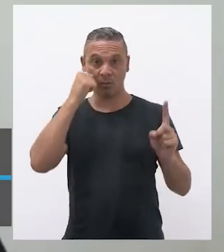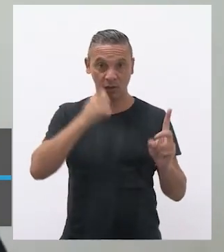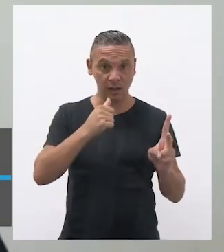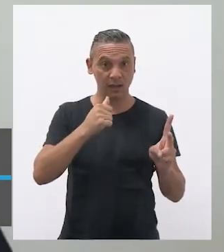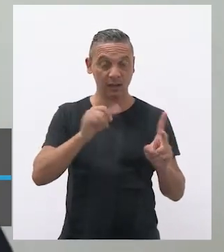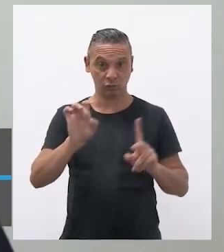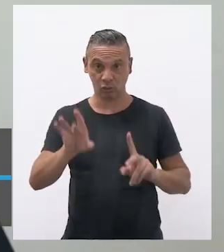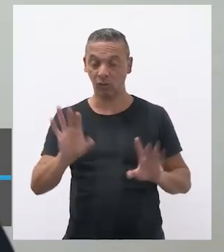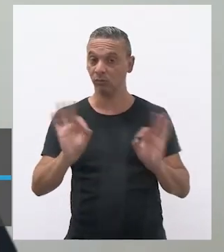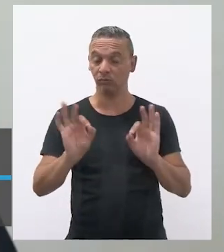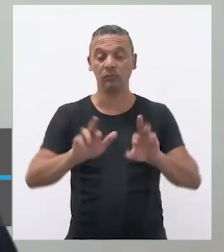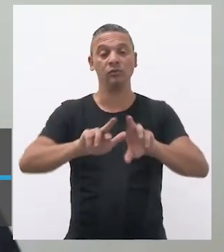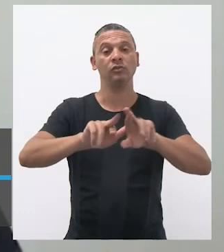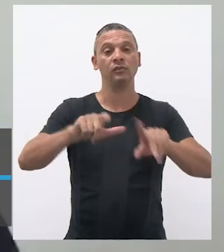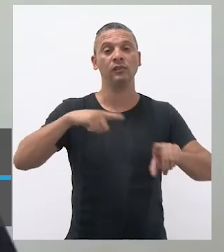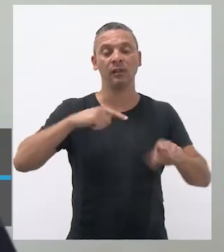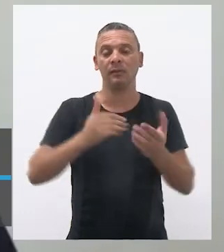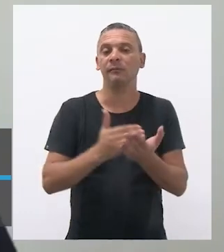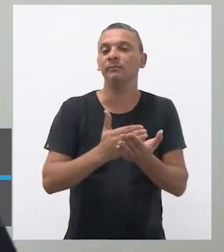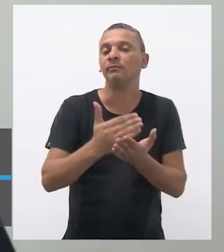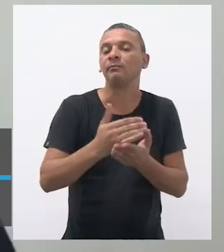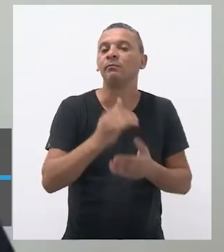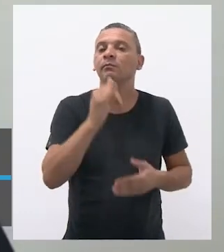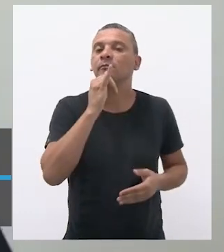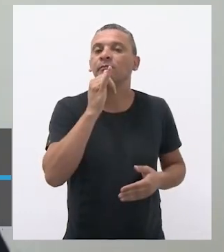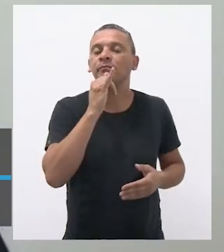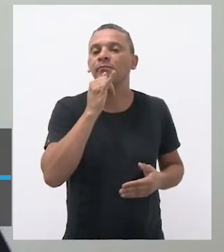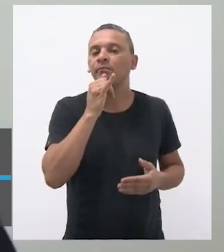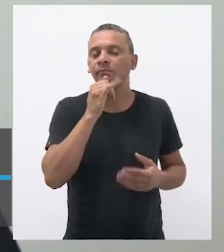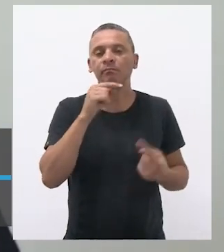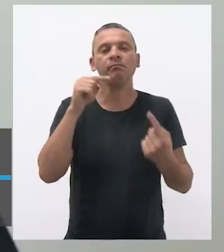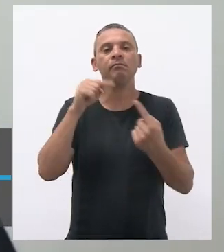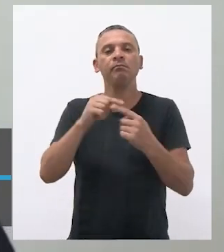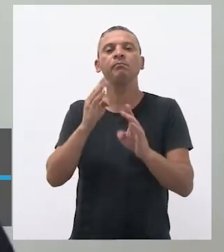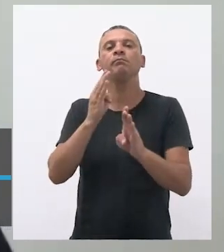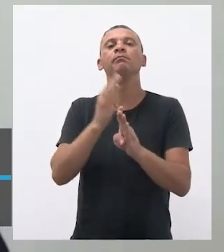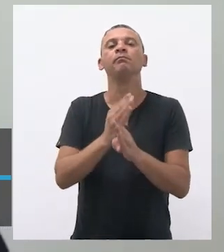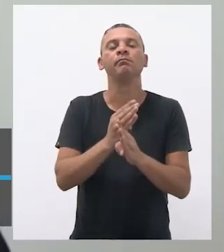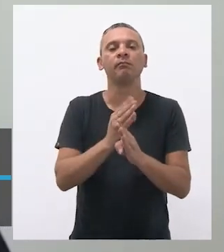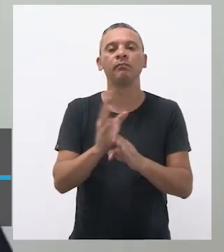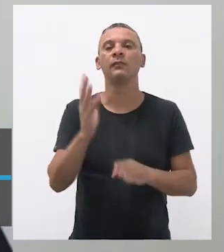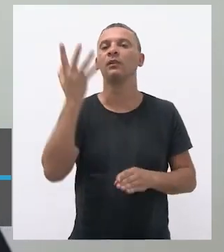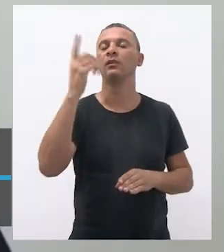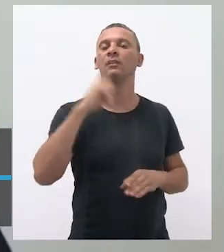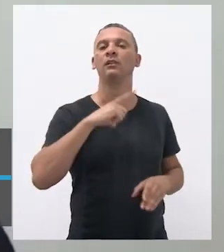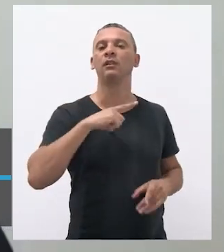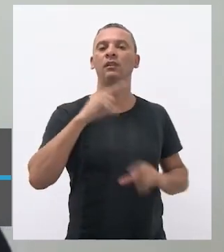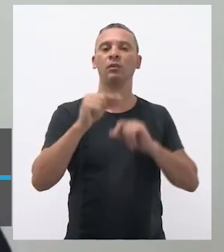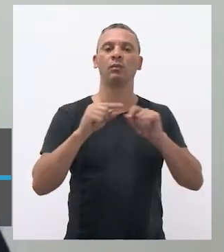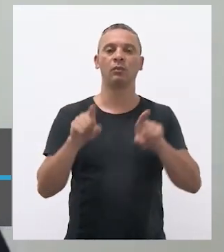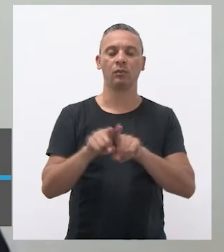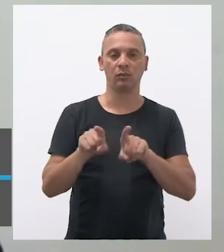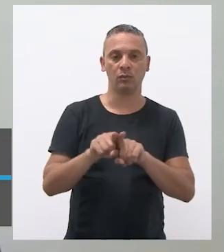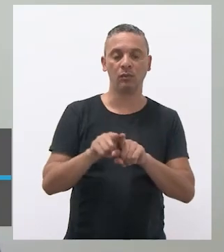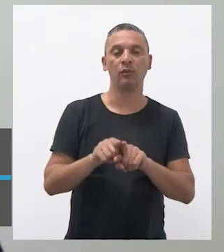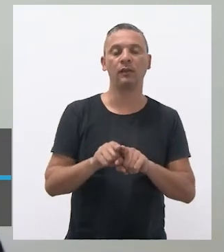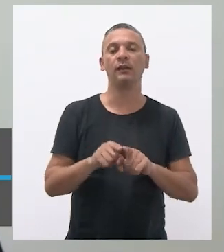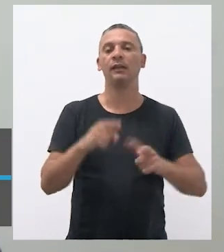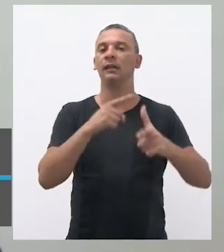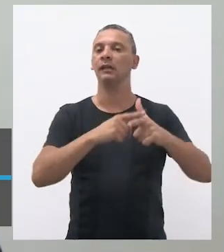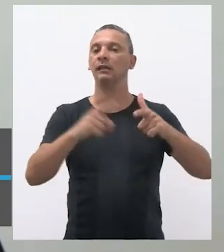seja, a partir essa constatação, ela tem como consequência, né, a problematização